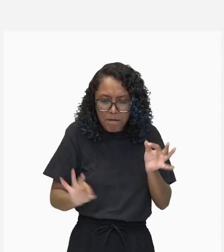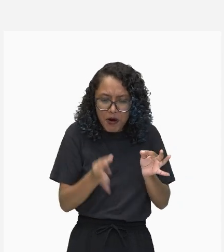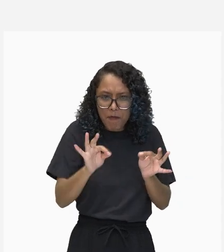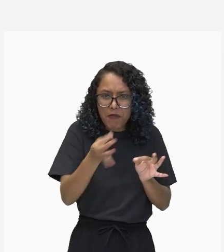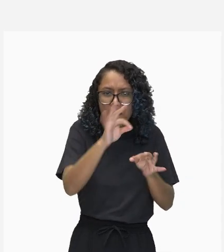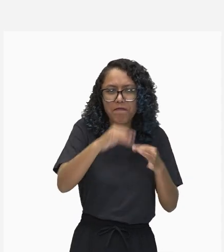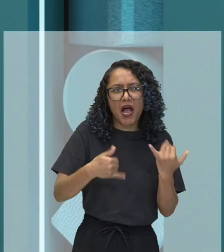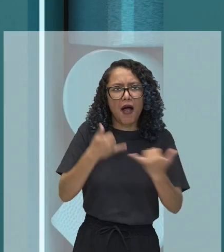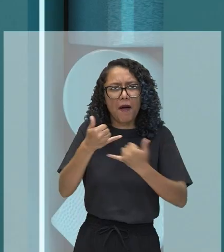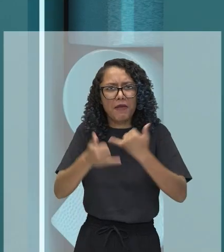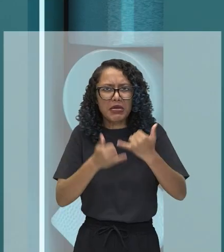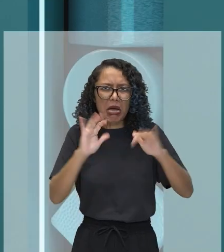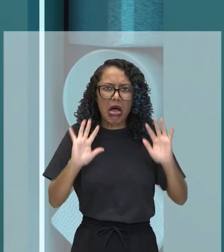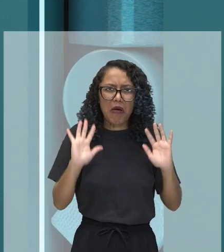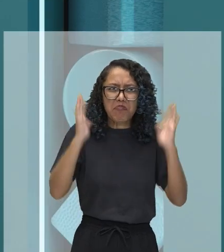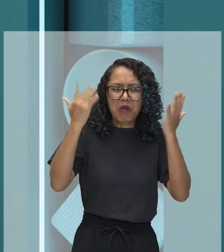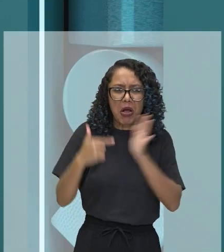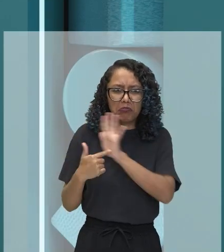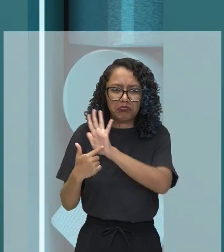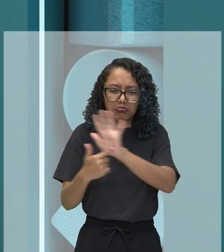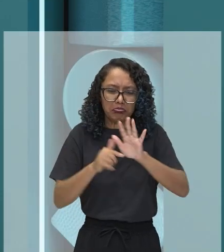desfilar na cidade.